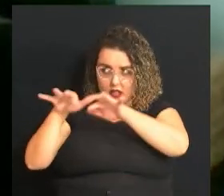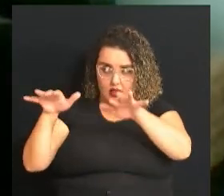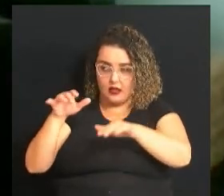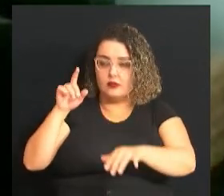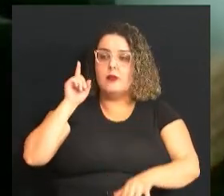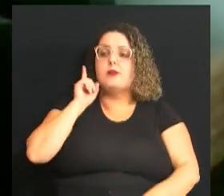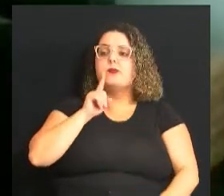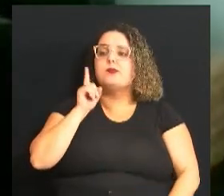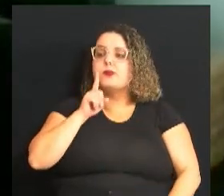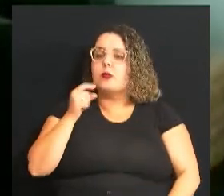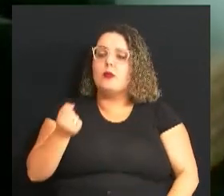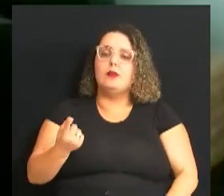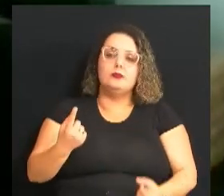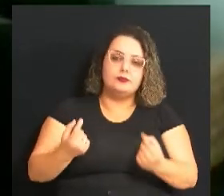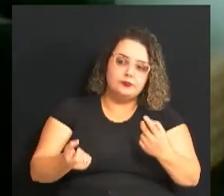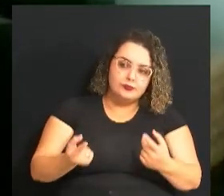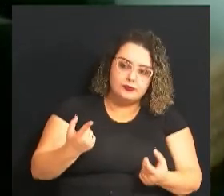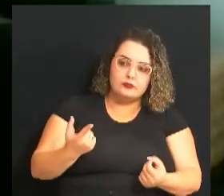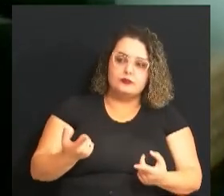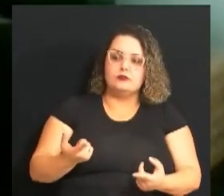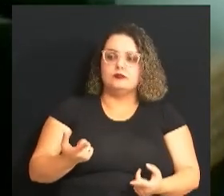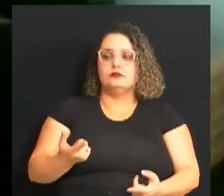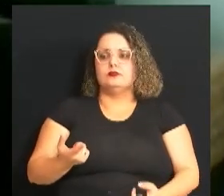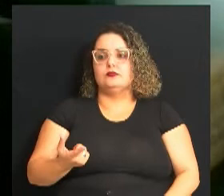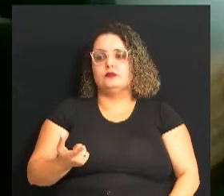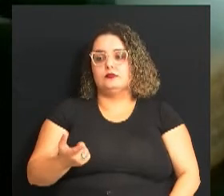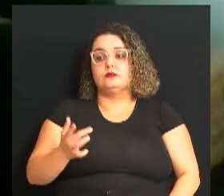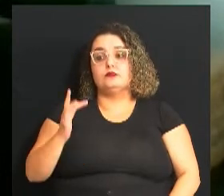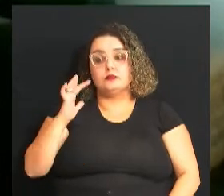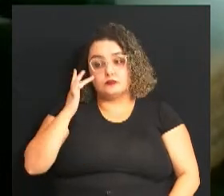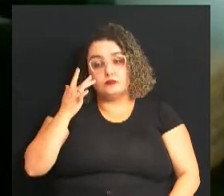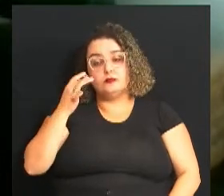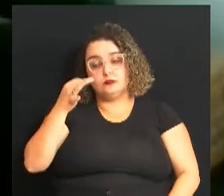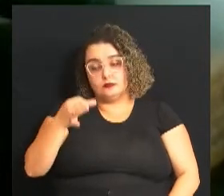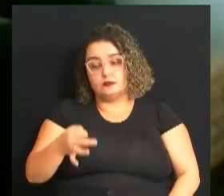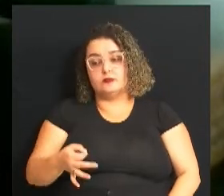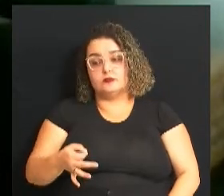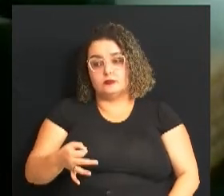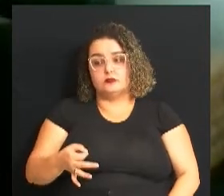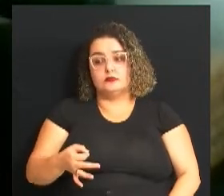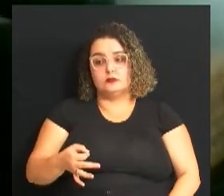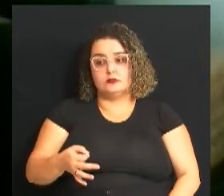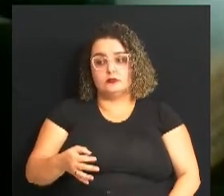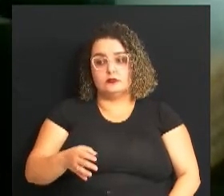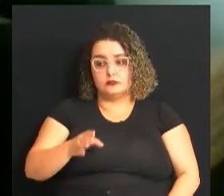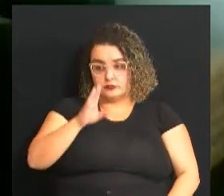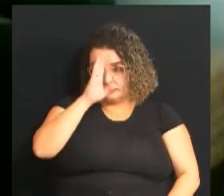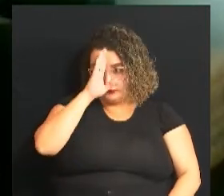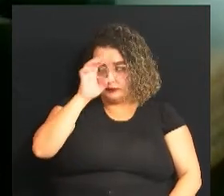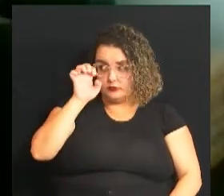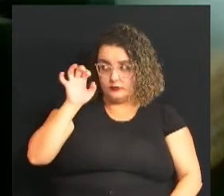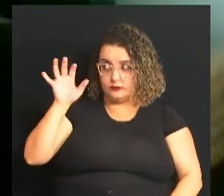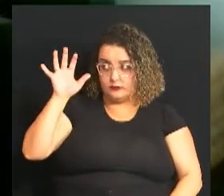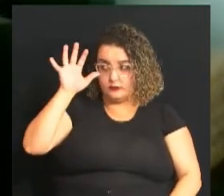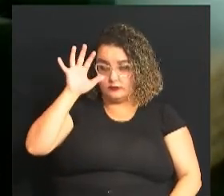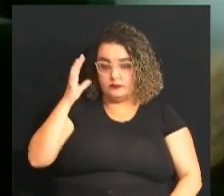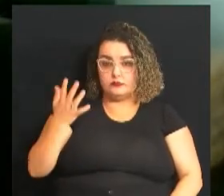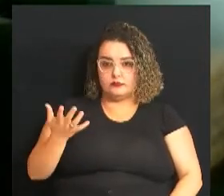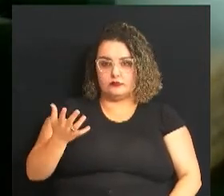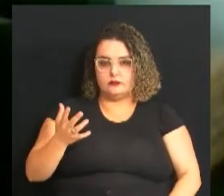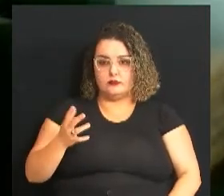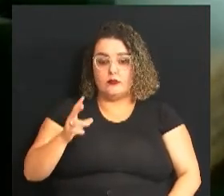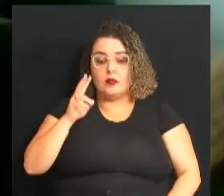citando alguns casos também, mas o que a gente considera mesmo são os relatos principalmente da Europa, e o que a gente